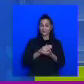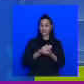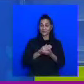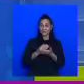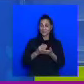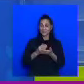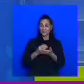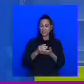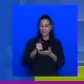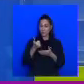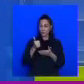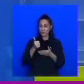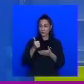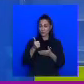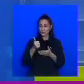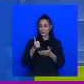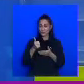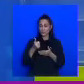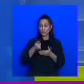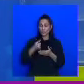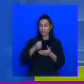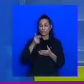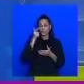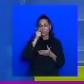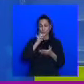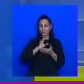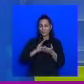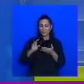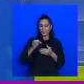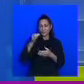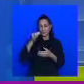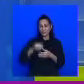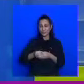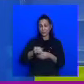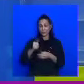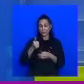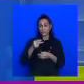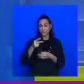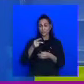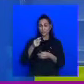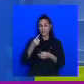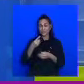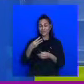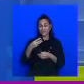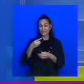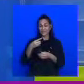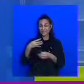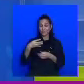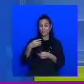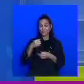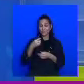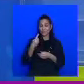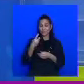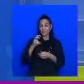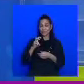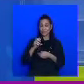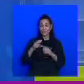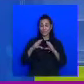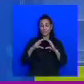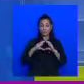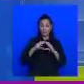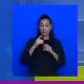11 acertos, tem prêmios na Loto Fácil. Você ganha acertando 11, 12, 13, 14 ou 15 números. Bola vermelha, número